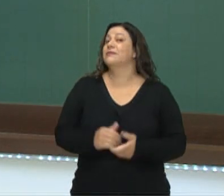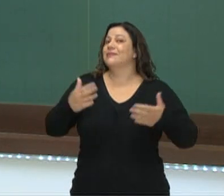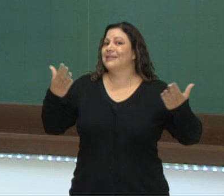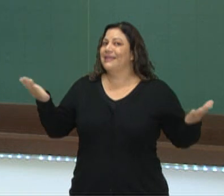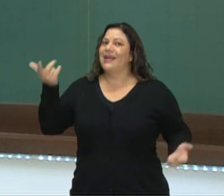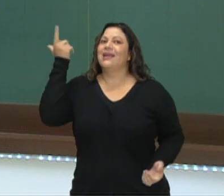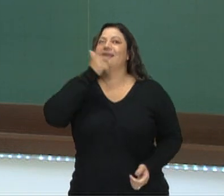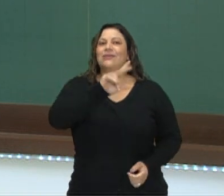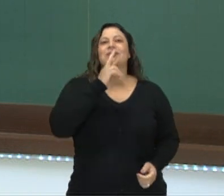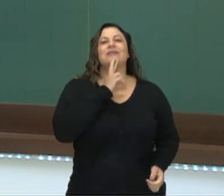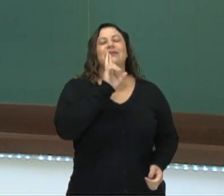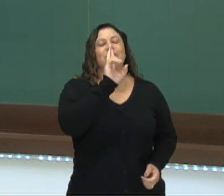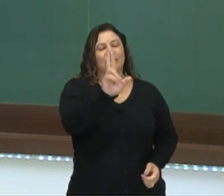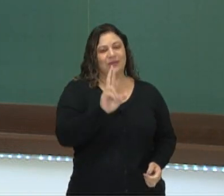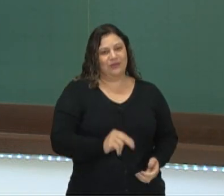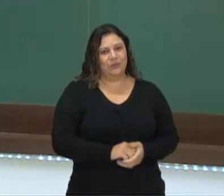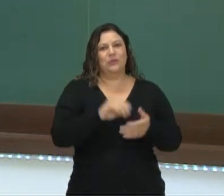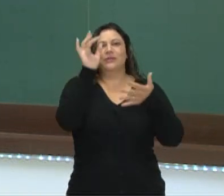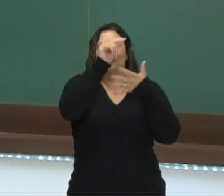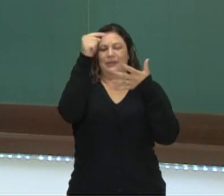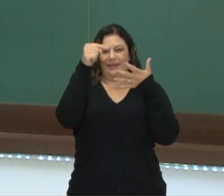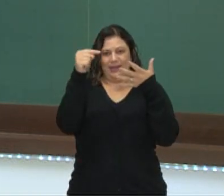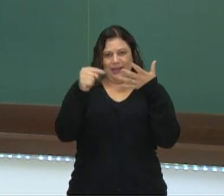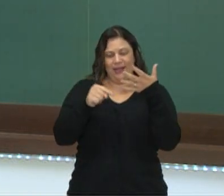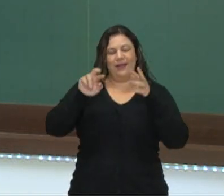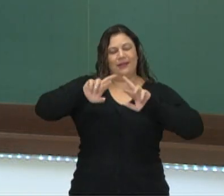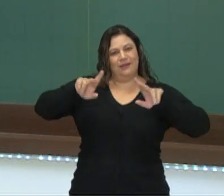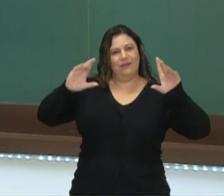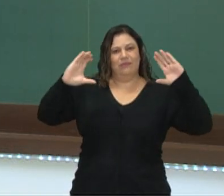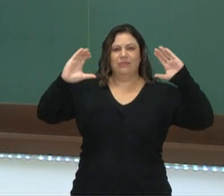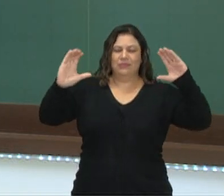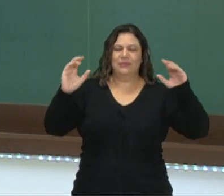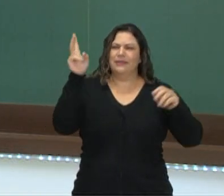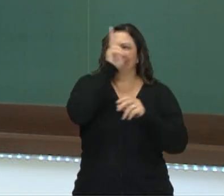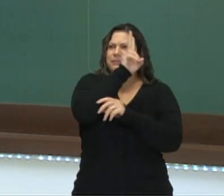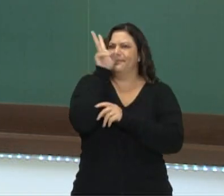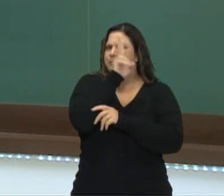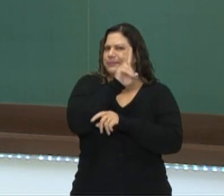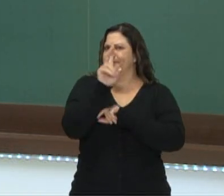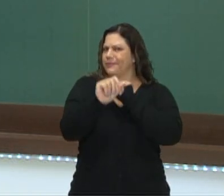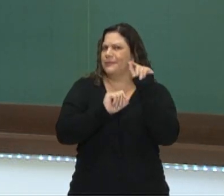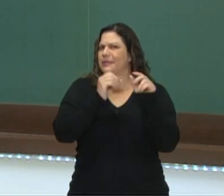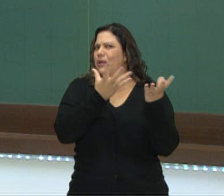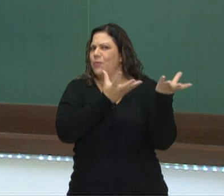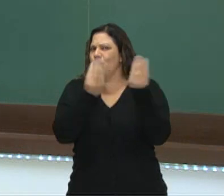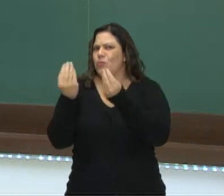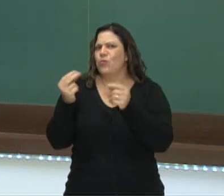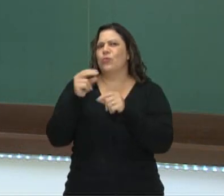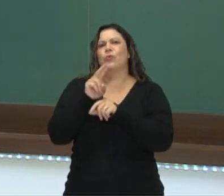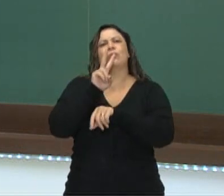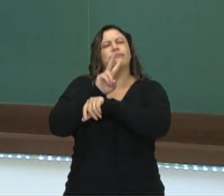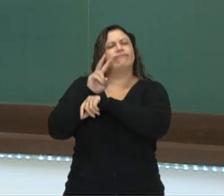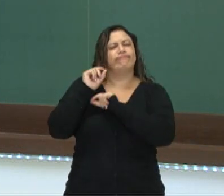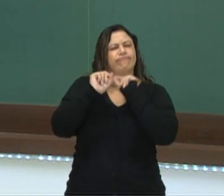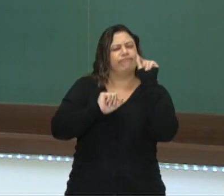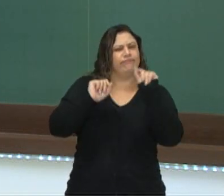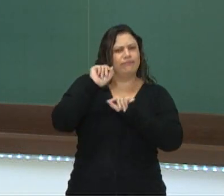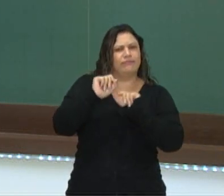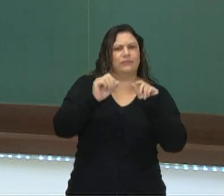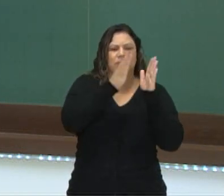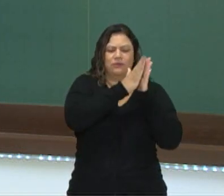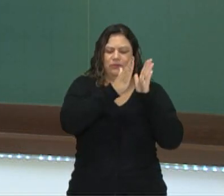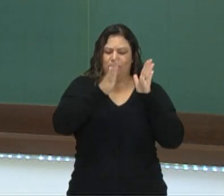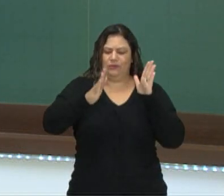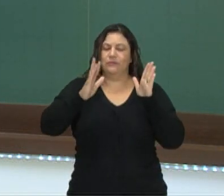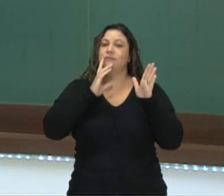E aí, conseguiram resolver cada uma das expressões? Lembrando, né, que a gente precisa ter muito cuidado com a ordem do que a gente vai